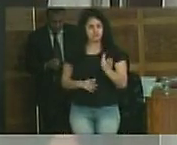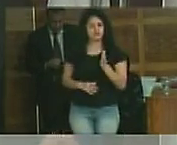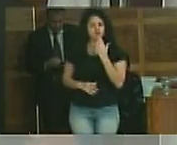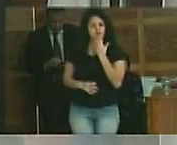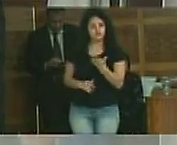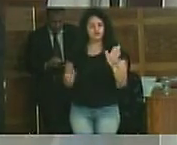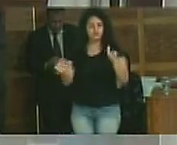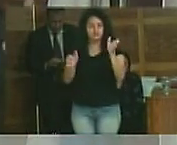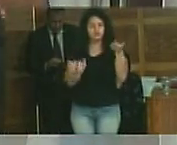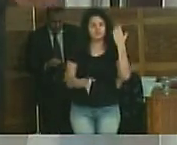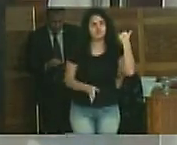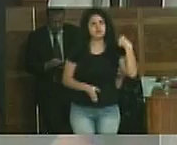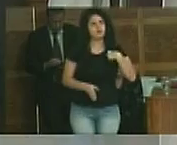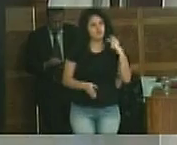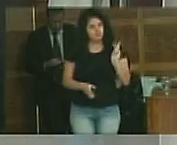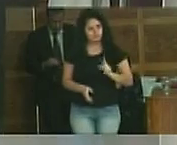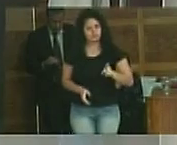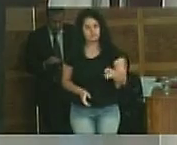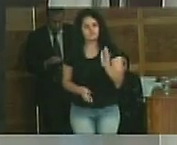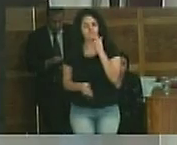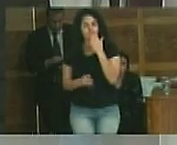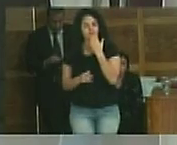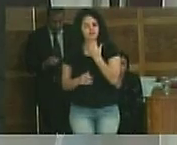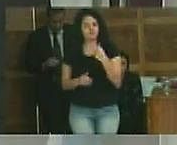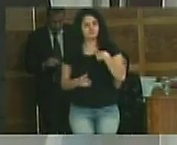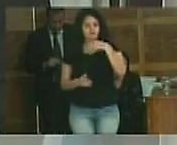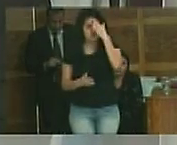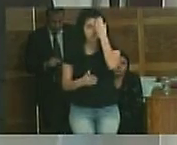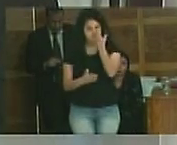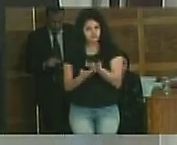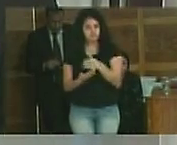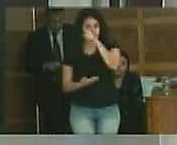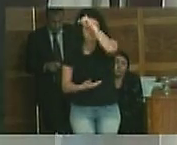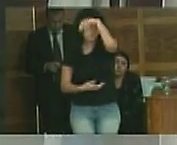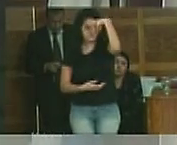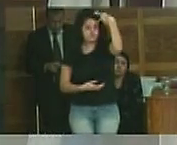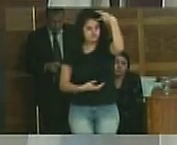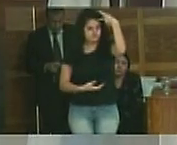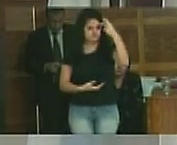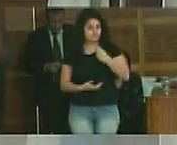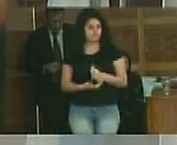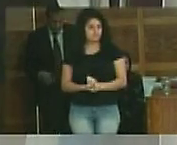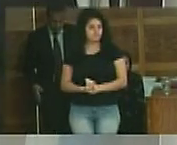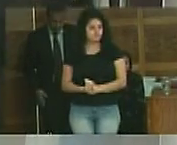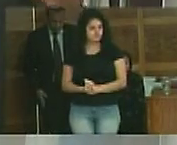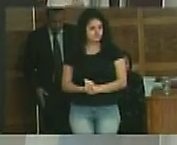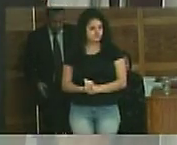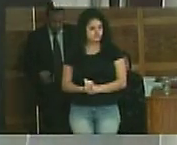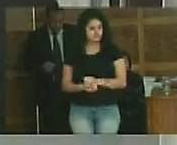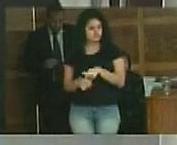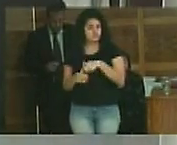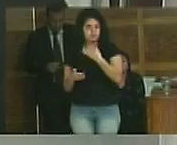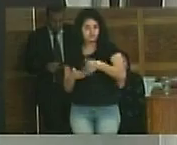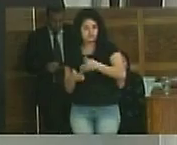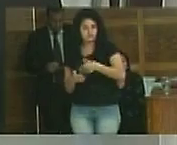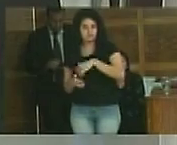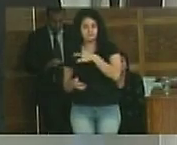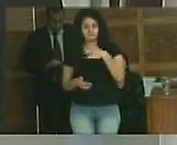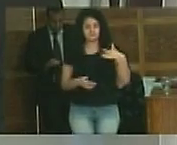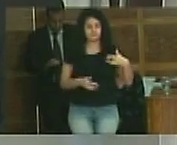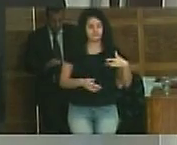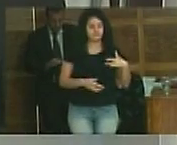cobrando, estou continuando cobrando, e eu acredito que o prefeito, através da Secretaria de